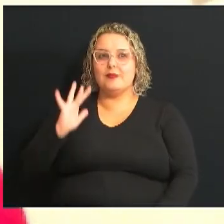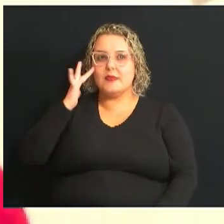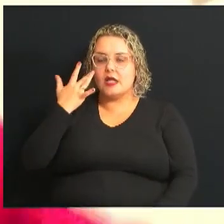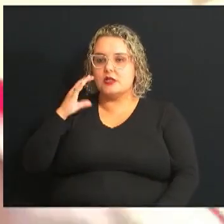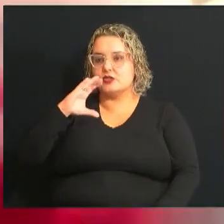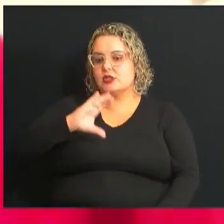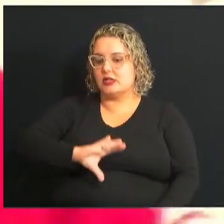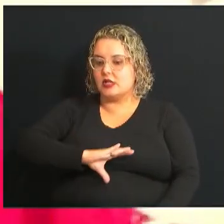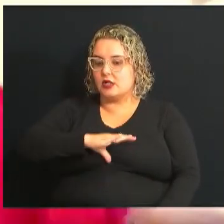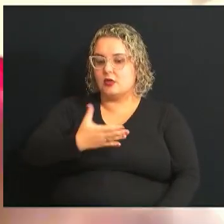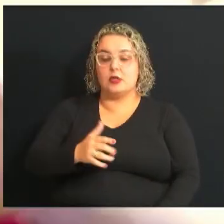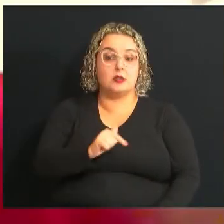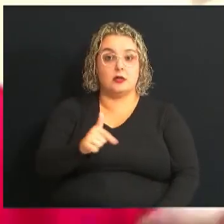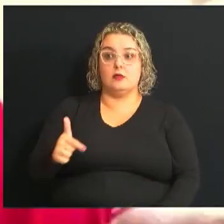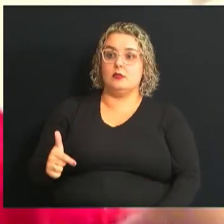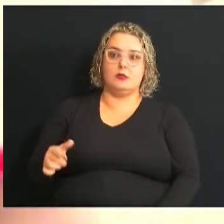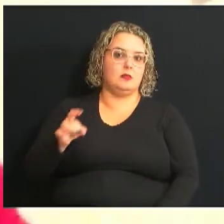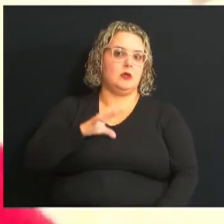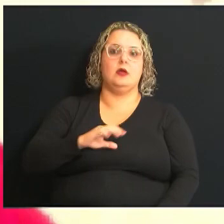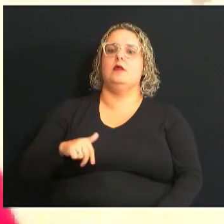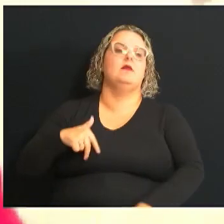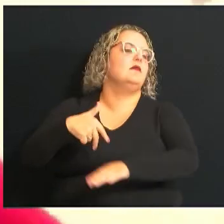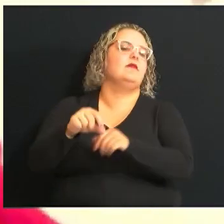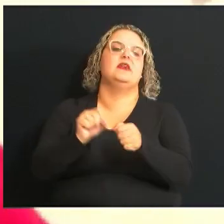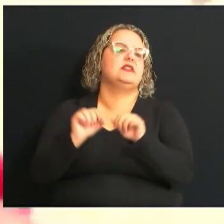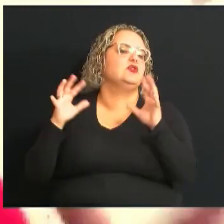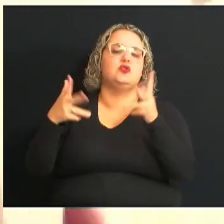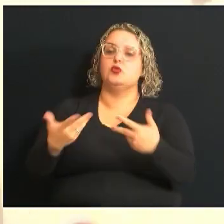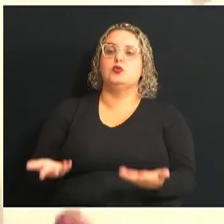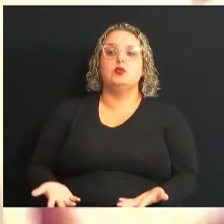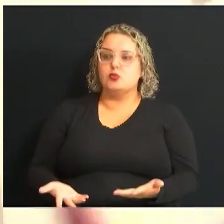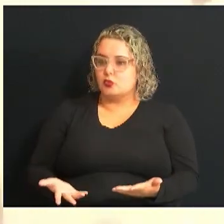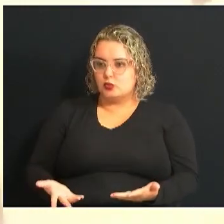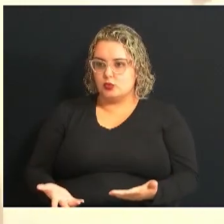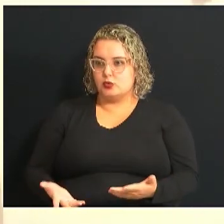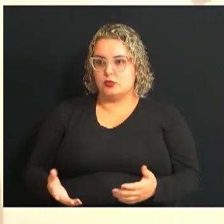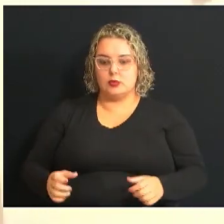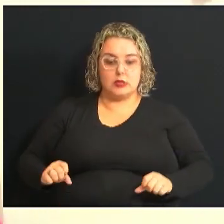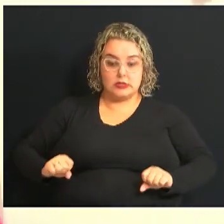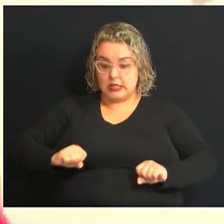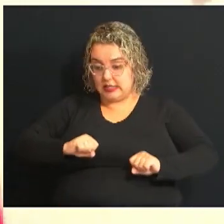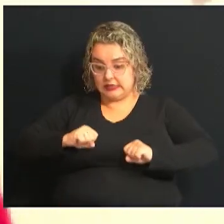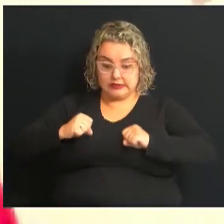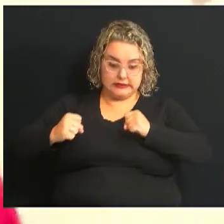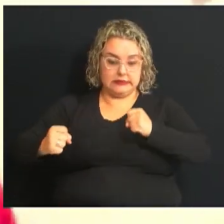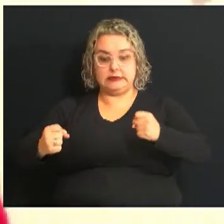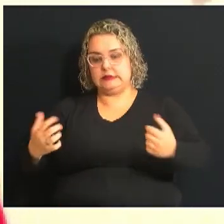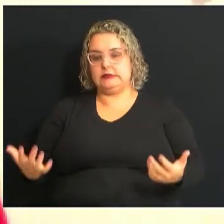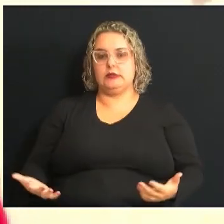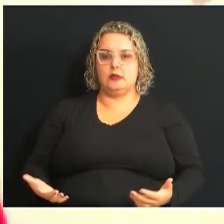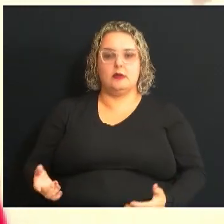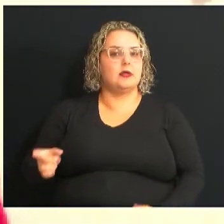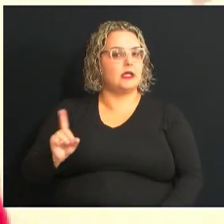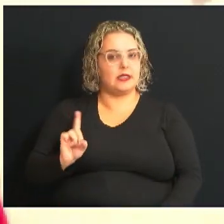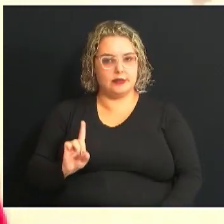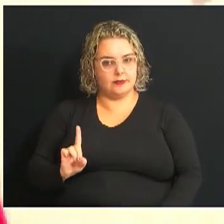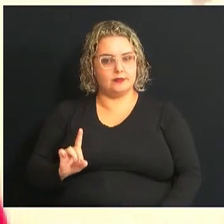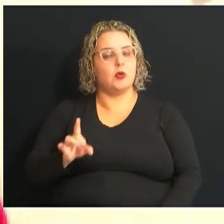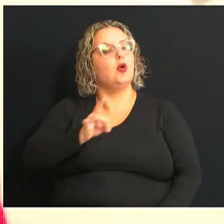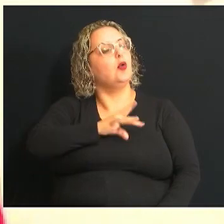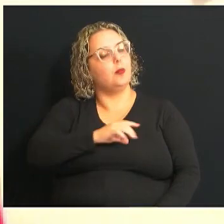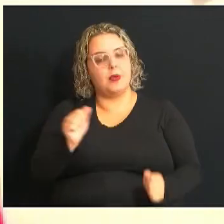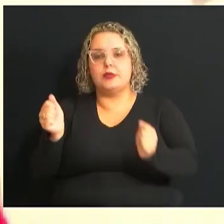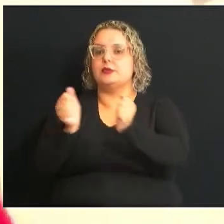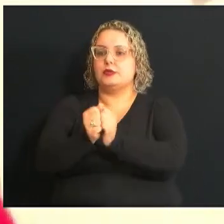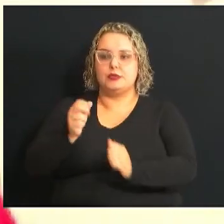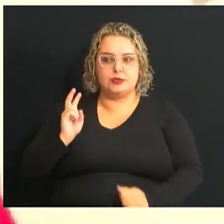você não ter medo, é você se jogar, é você fazer tudo, é essa valentia cega, assim. E não, o medo acompanha sempre, sabe?